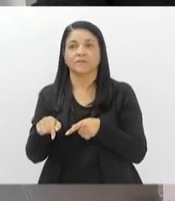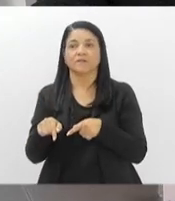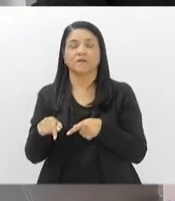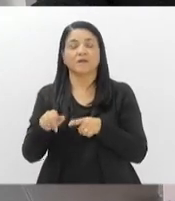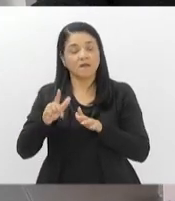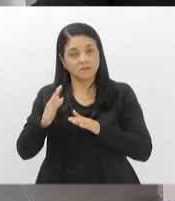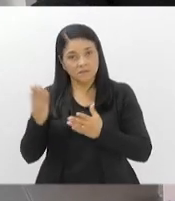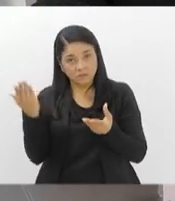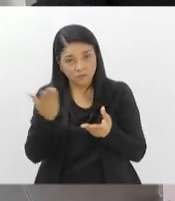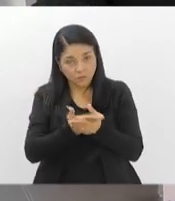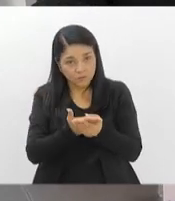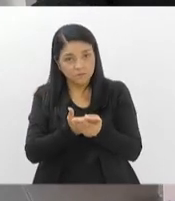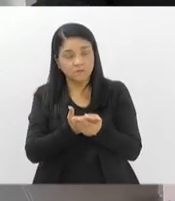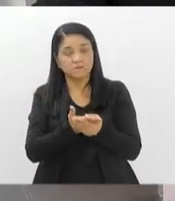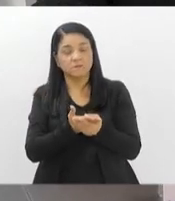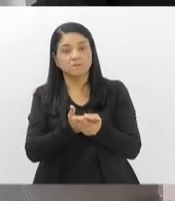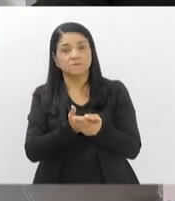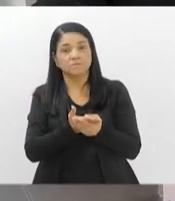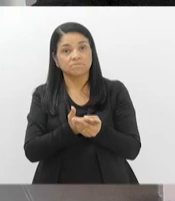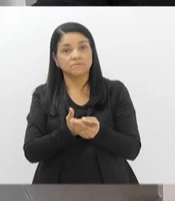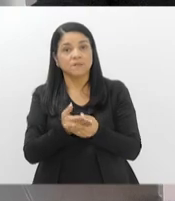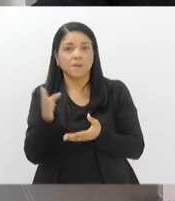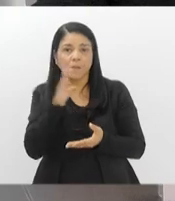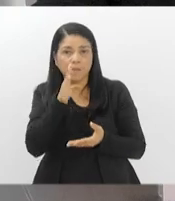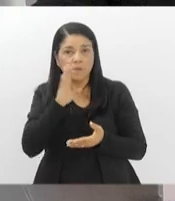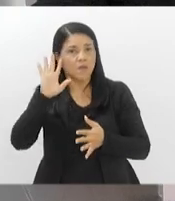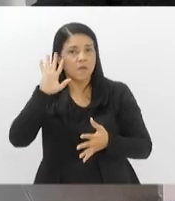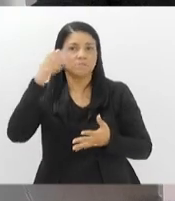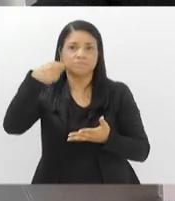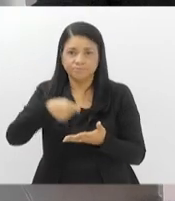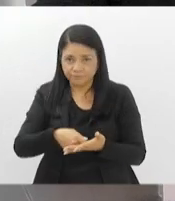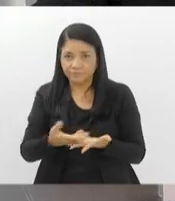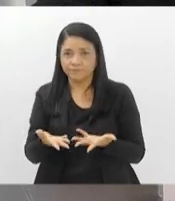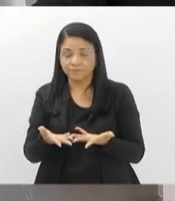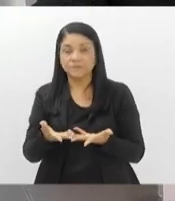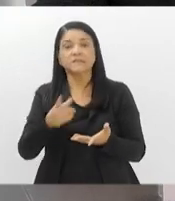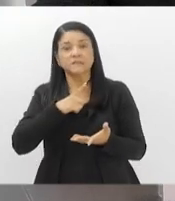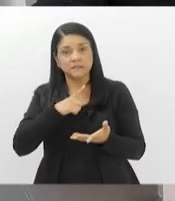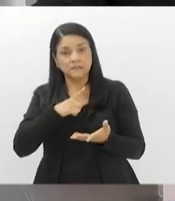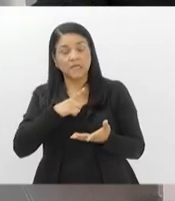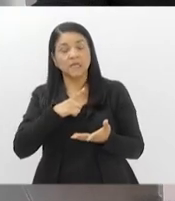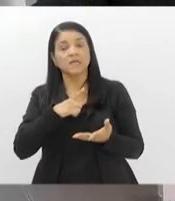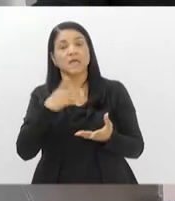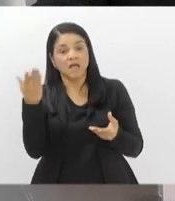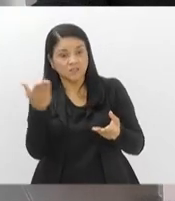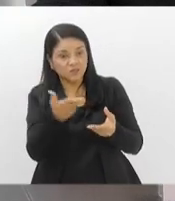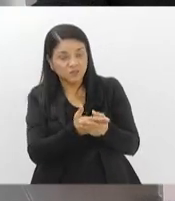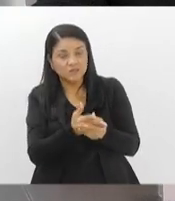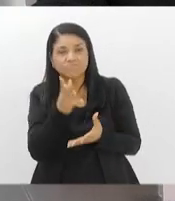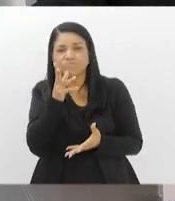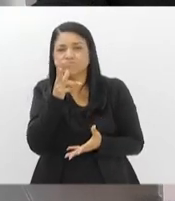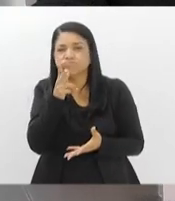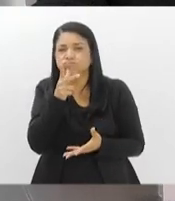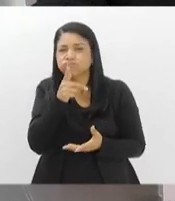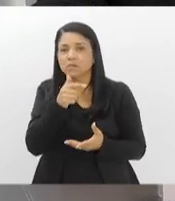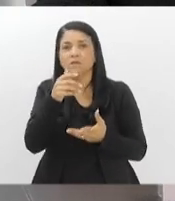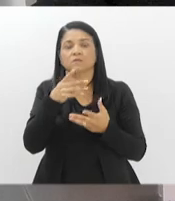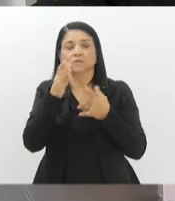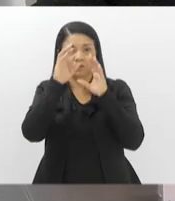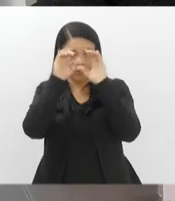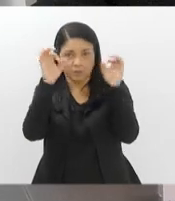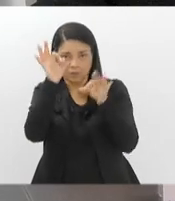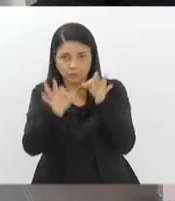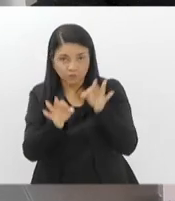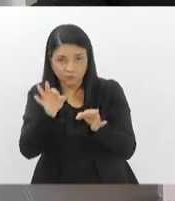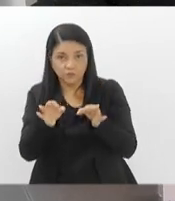as ações sejam eh aceleradas porque há casos de ações que estão demorando muito no tribunal Então para que isso